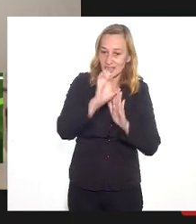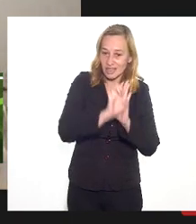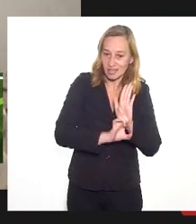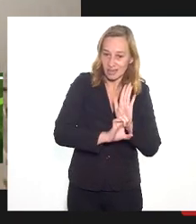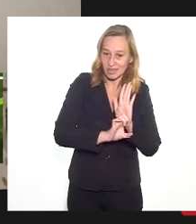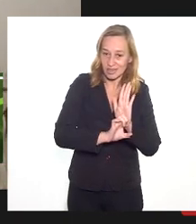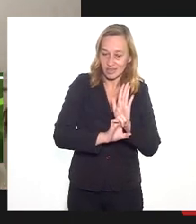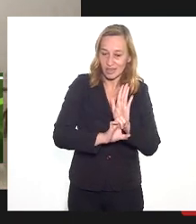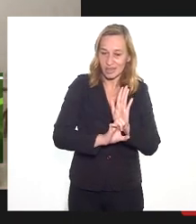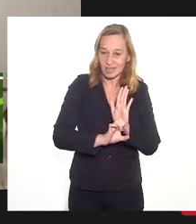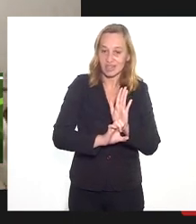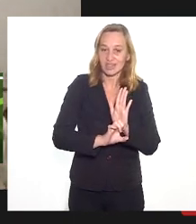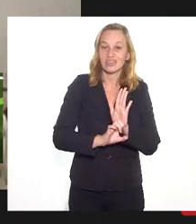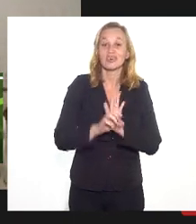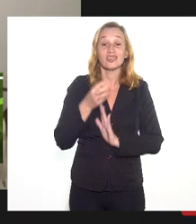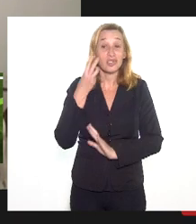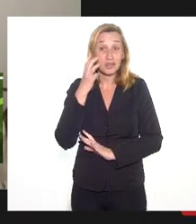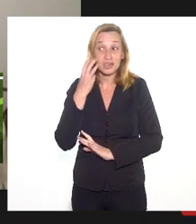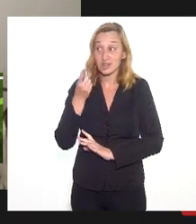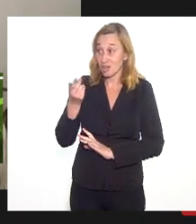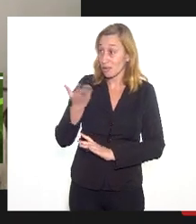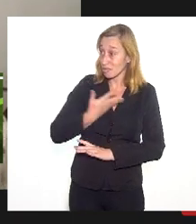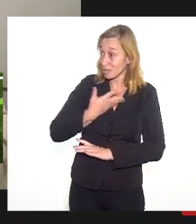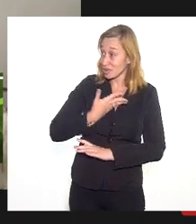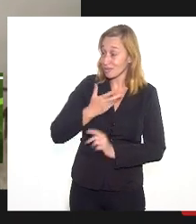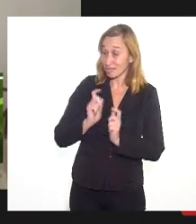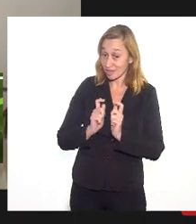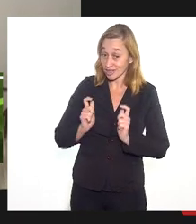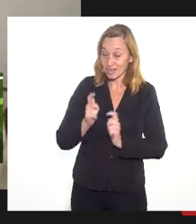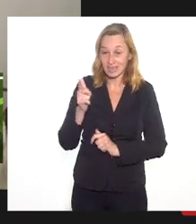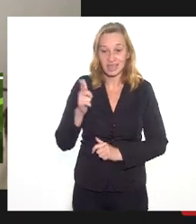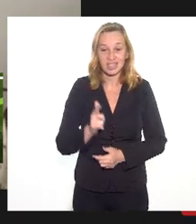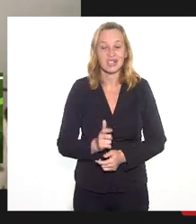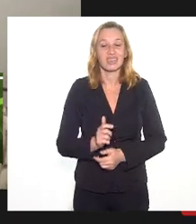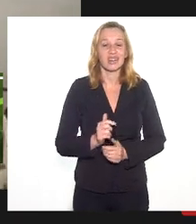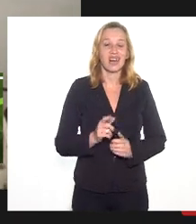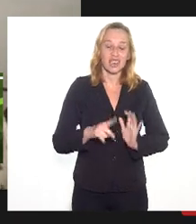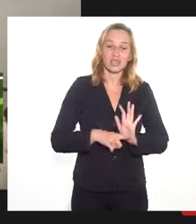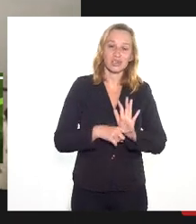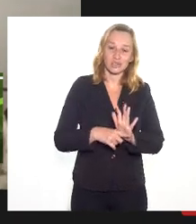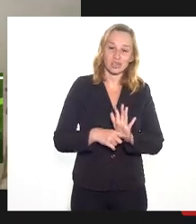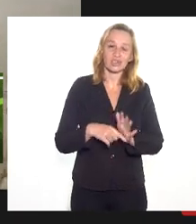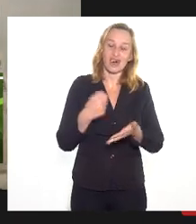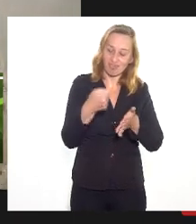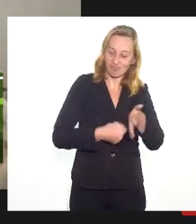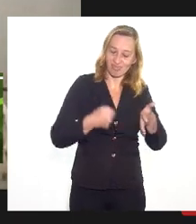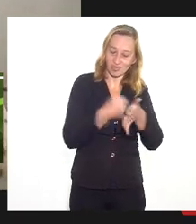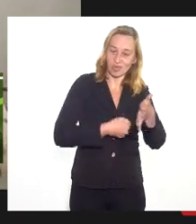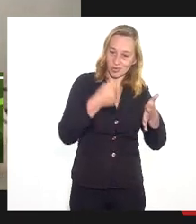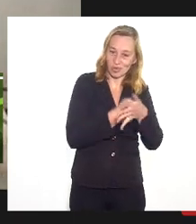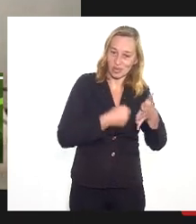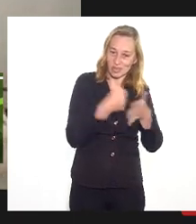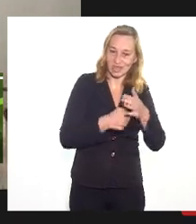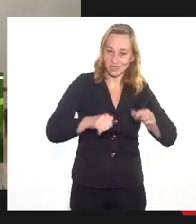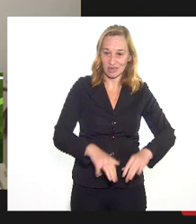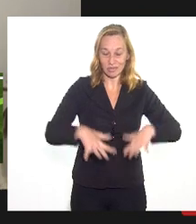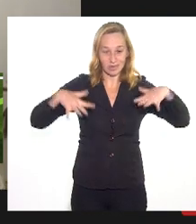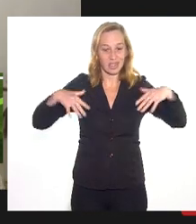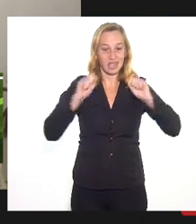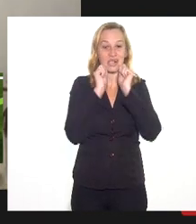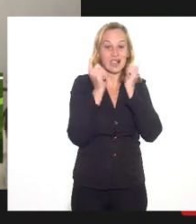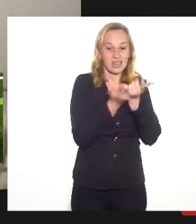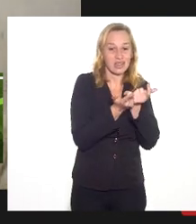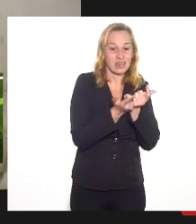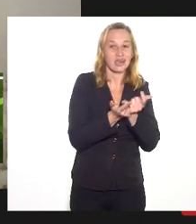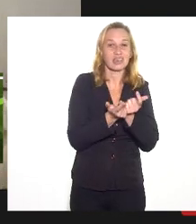ser, aí Valdec é um grande companheiro nisso, vão ser alvo aí de grande luta no plenário da Alerj para que a